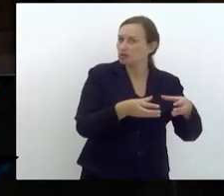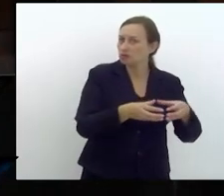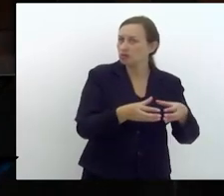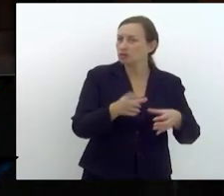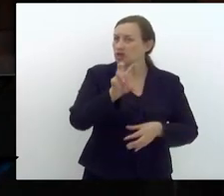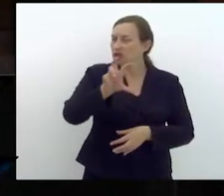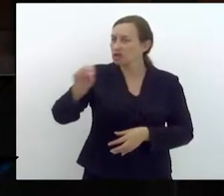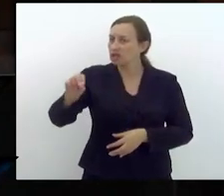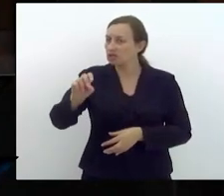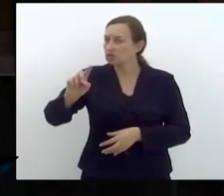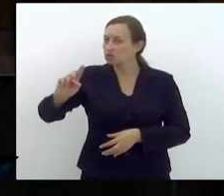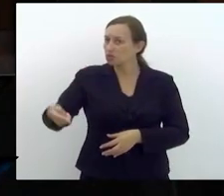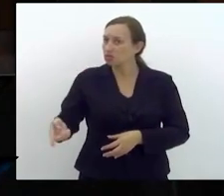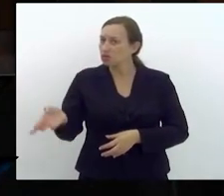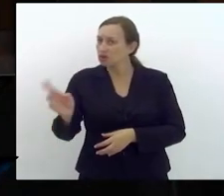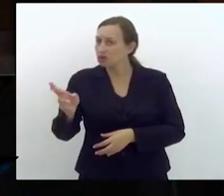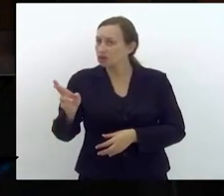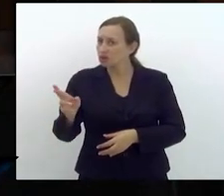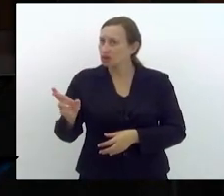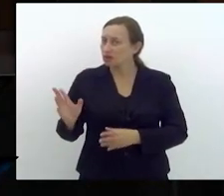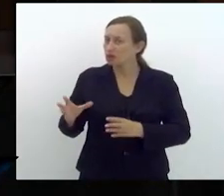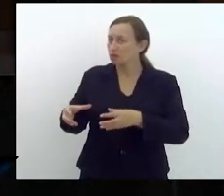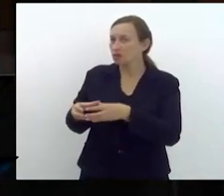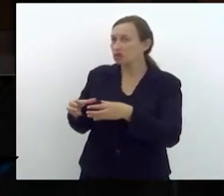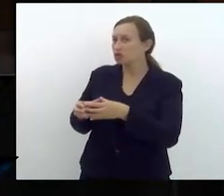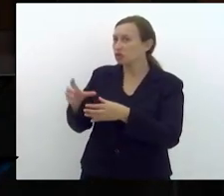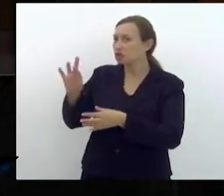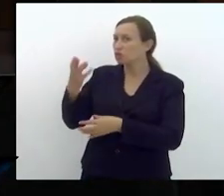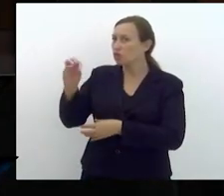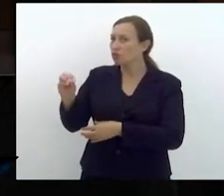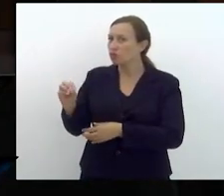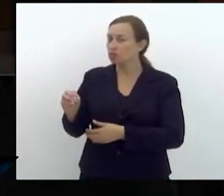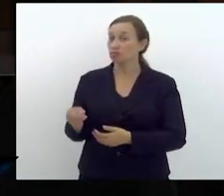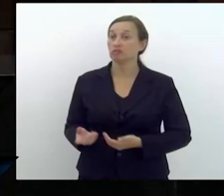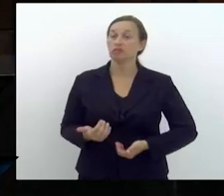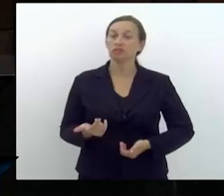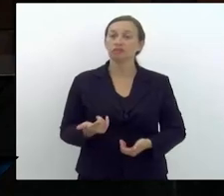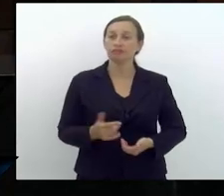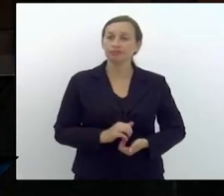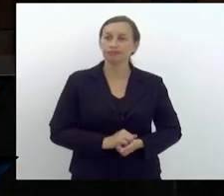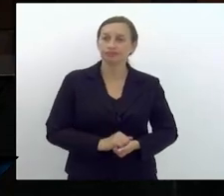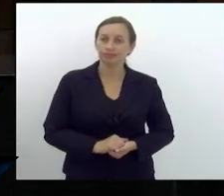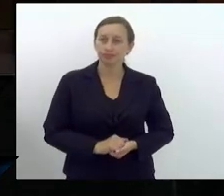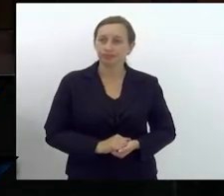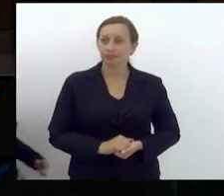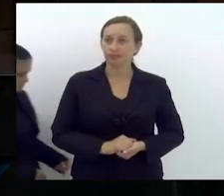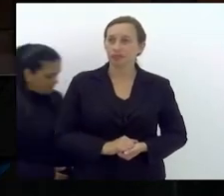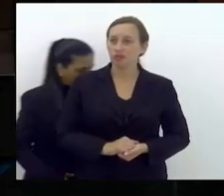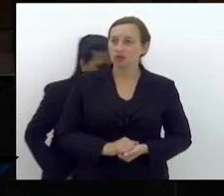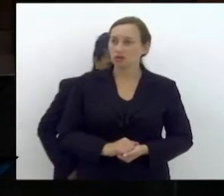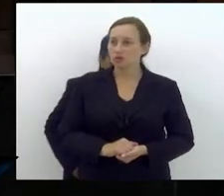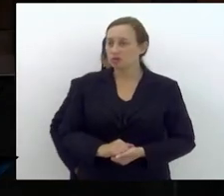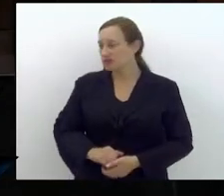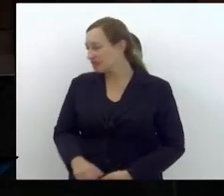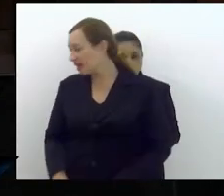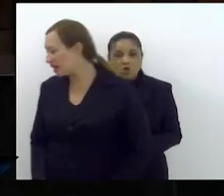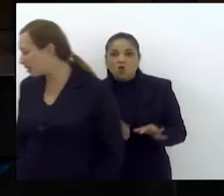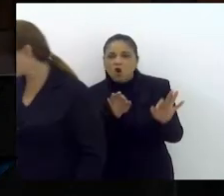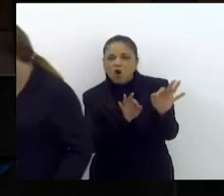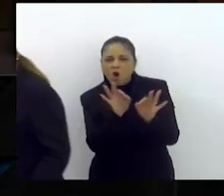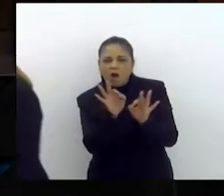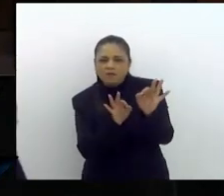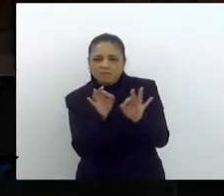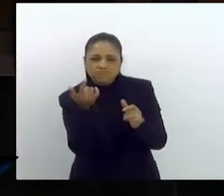reais para as escolas é da série ouro então com isso a gente consegue estabelecer um mecanismo de organização